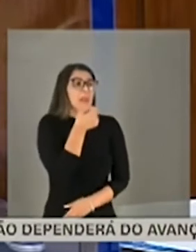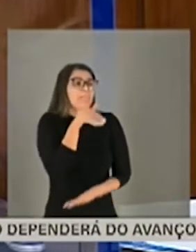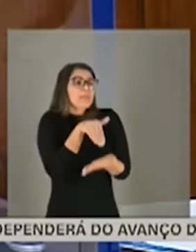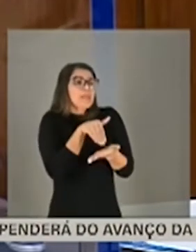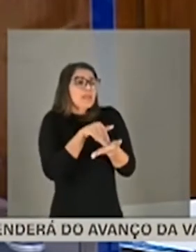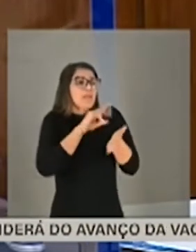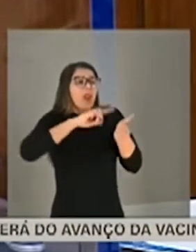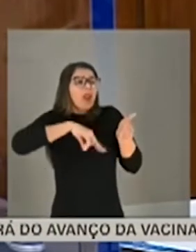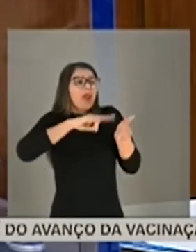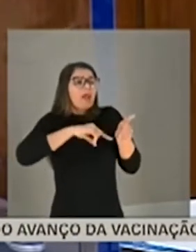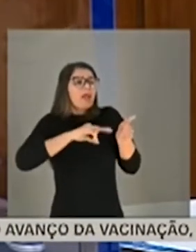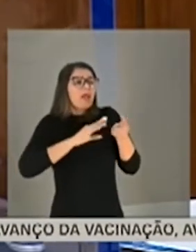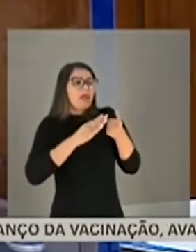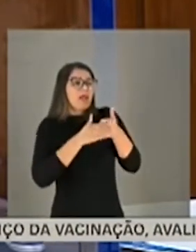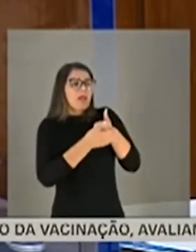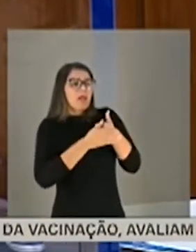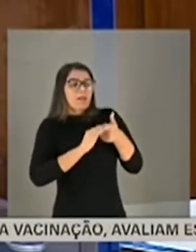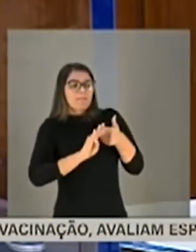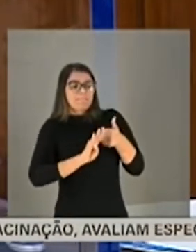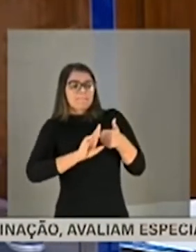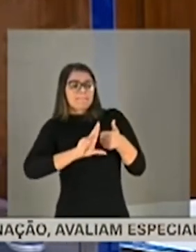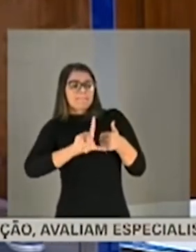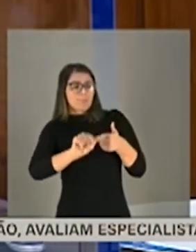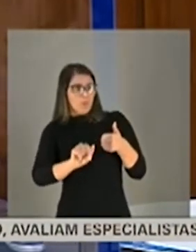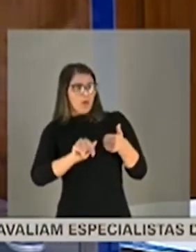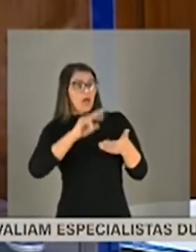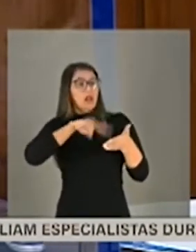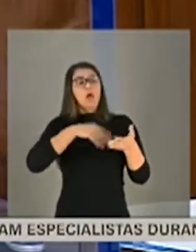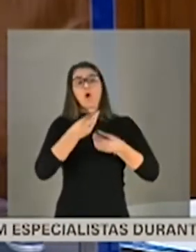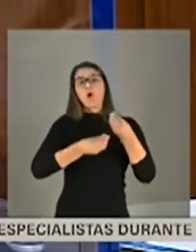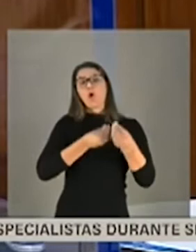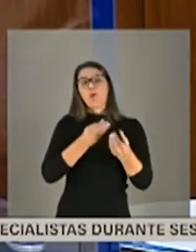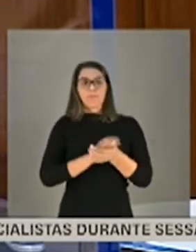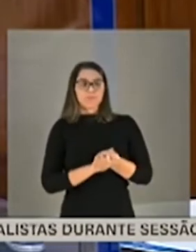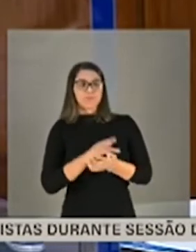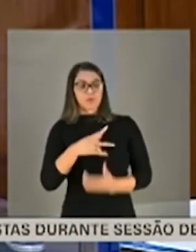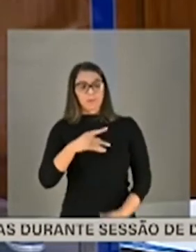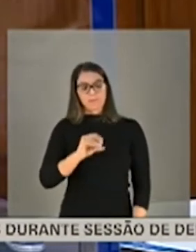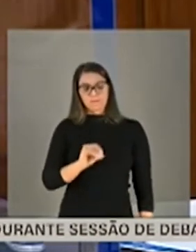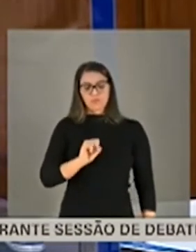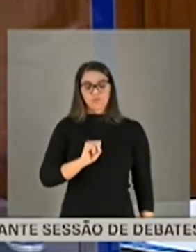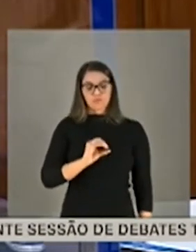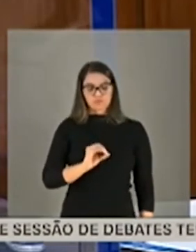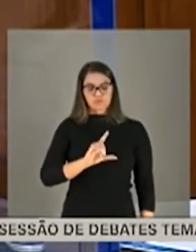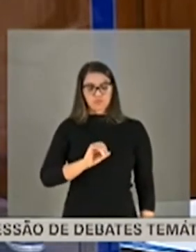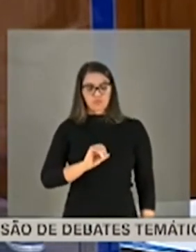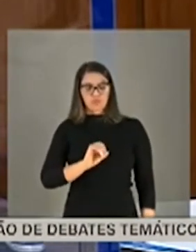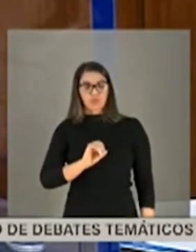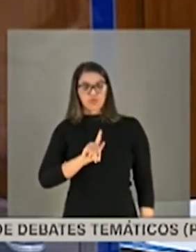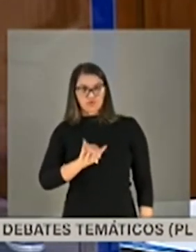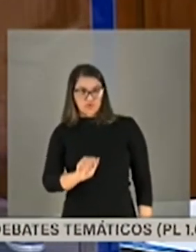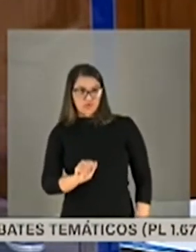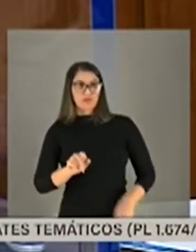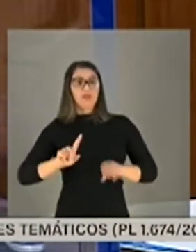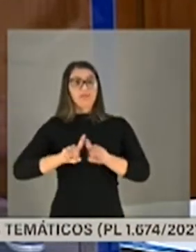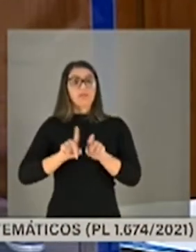bula, na bula da vacina, ler modo de usar, posologia, efeitos colaterais. E o